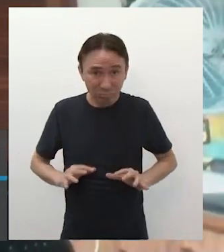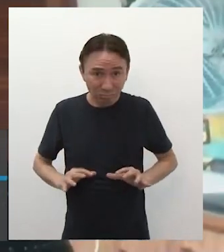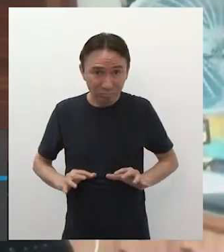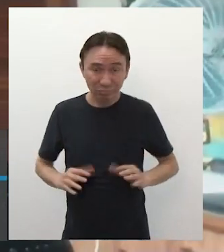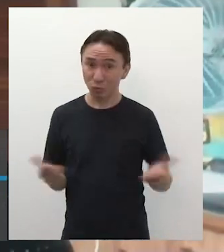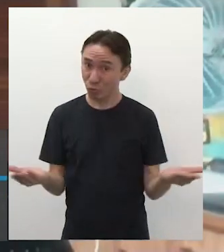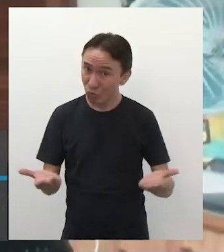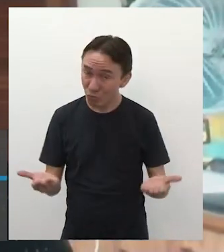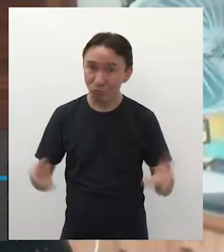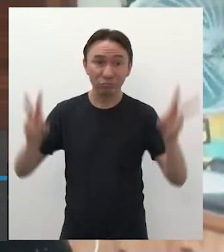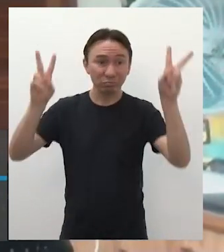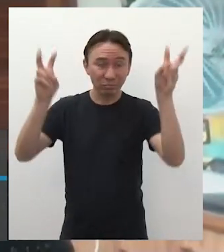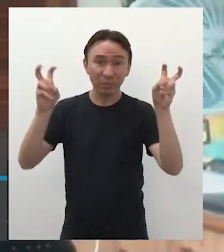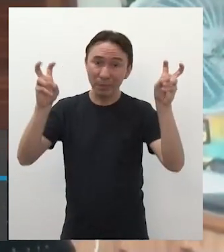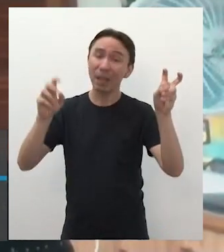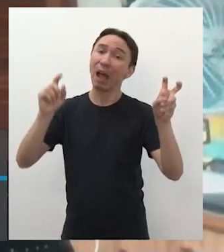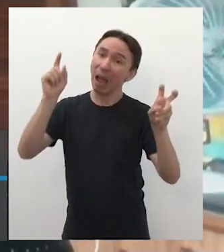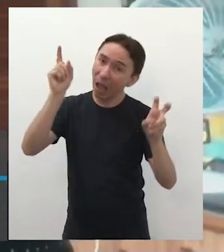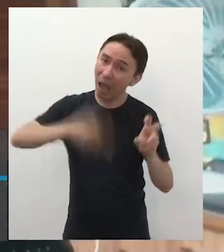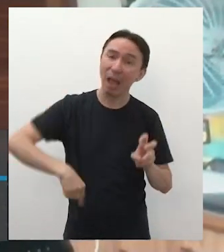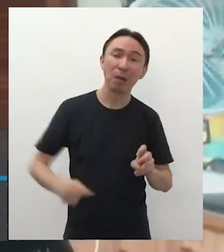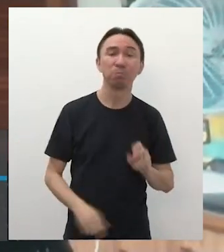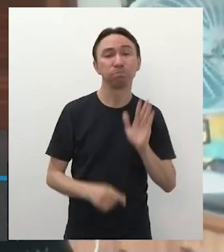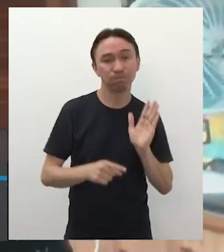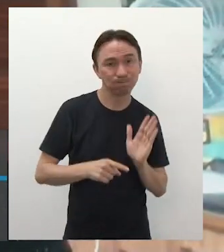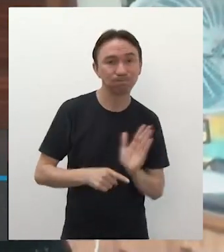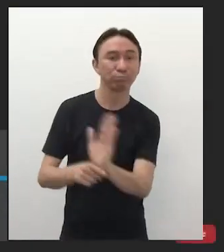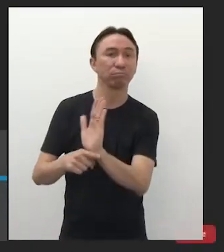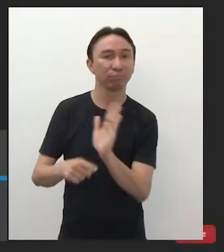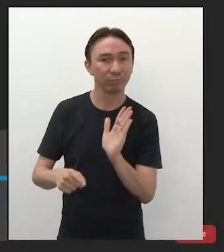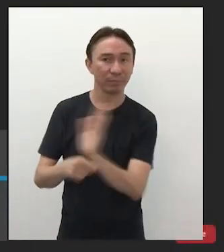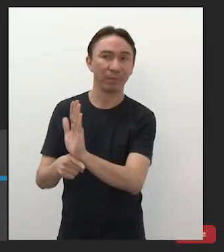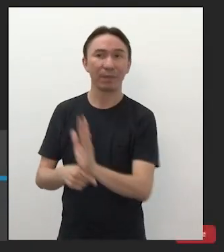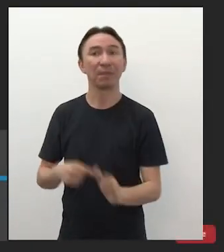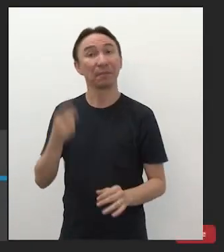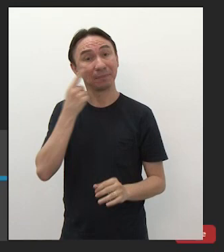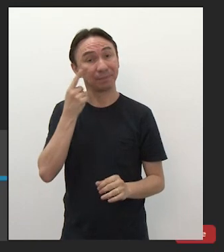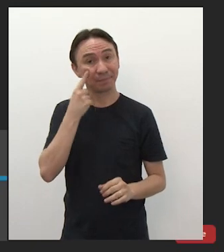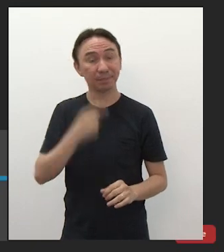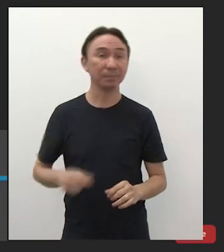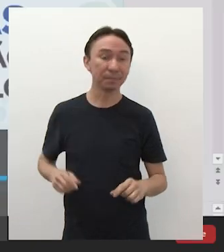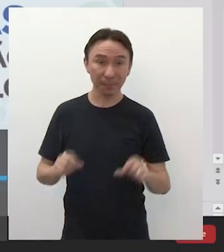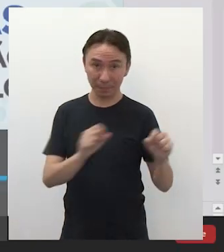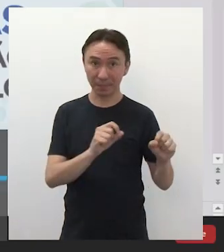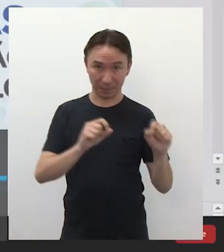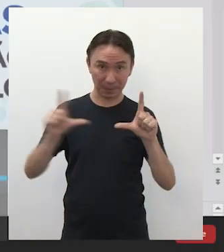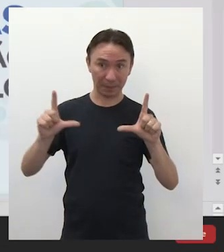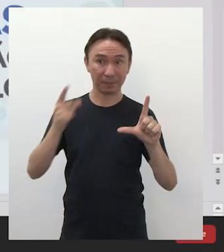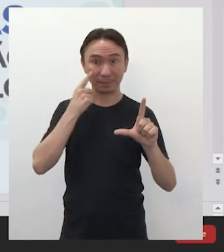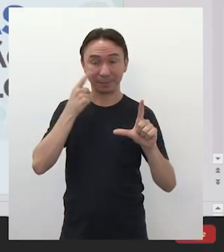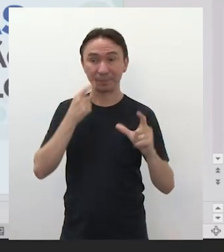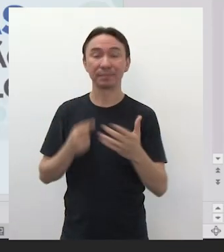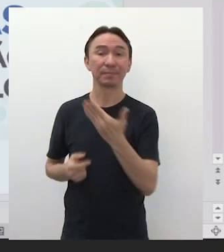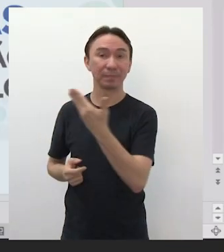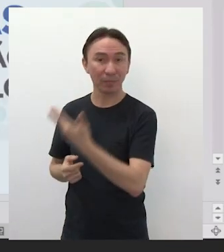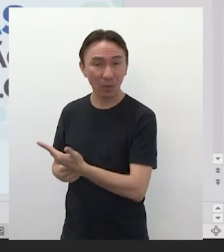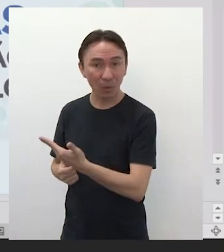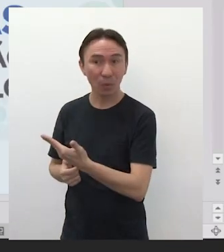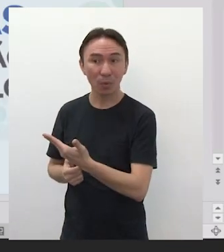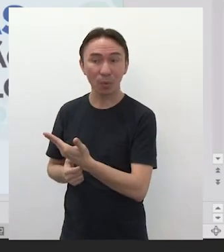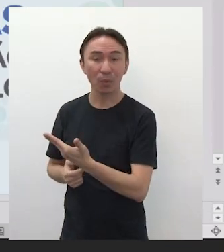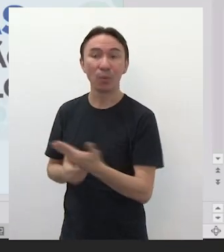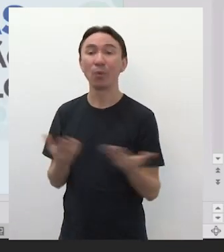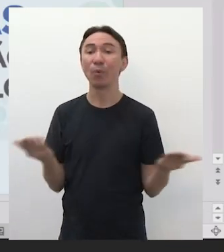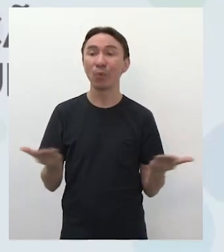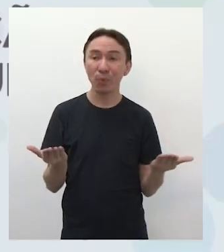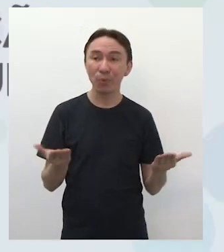muito nessa direção, Silene. Eu vou começar a compartilhar a tela, porque hoje nós vamos falar sobre elogios e